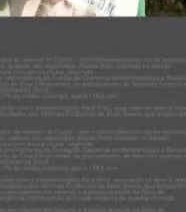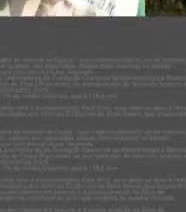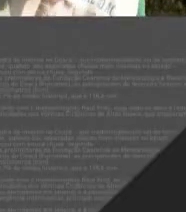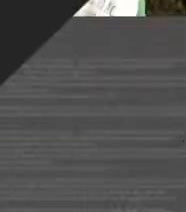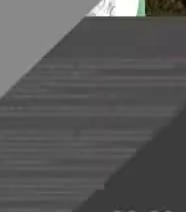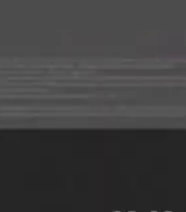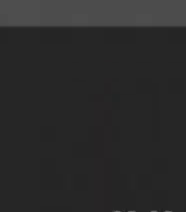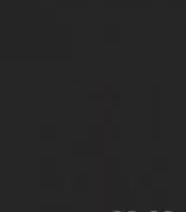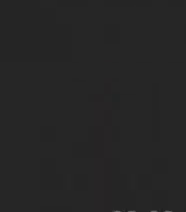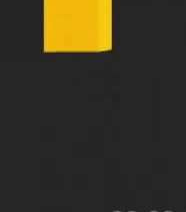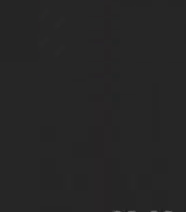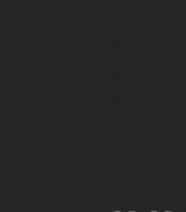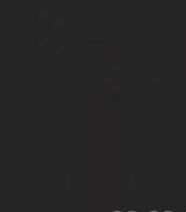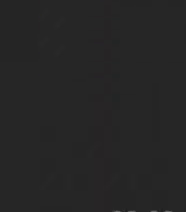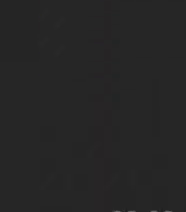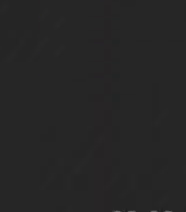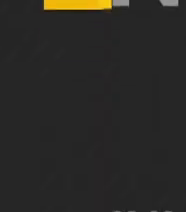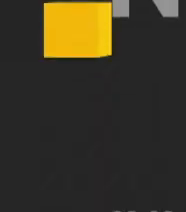ae